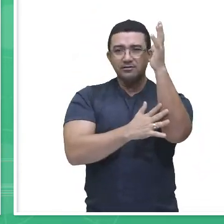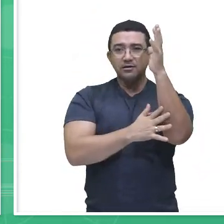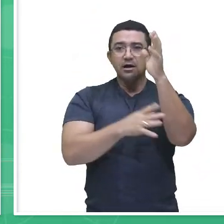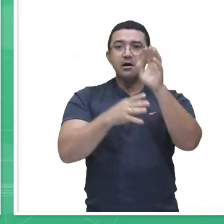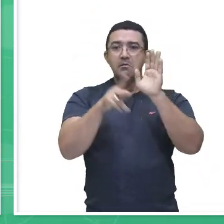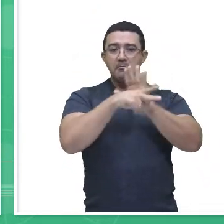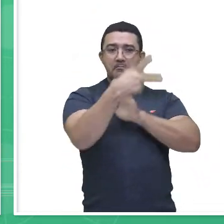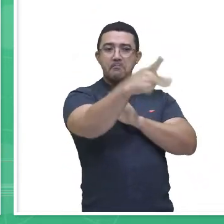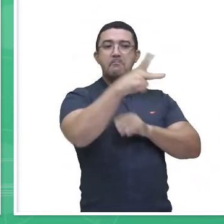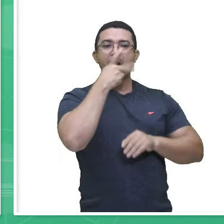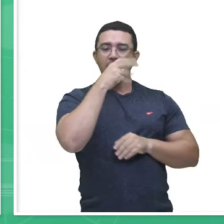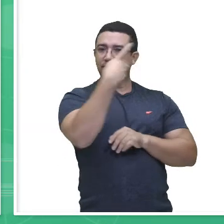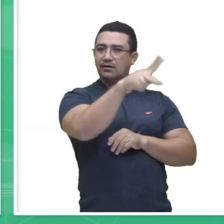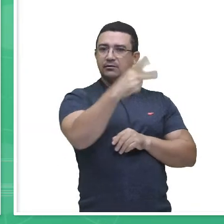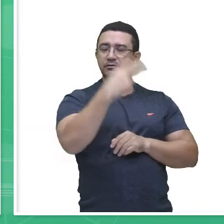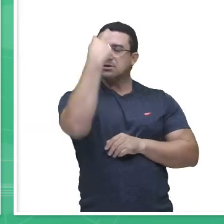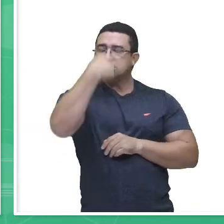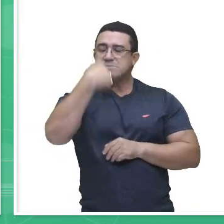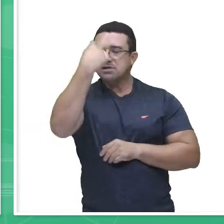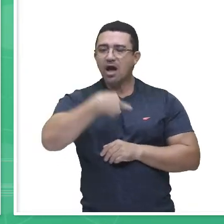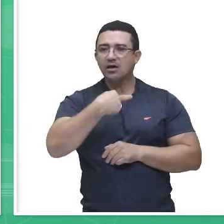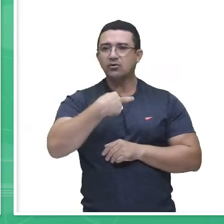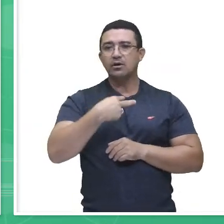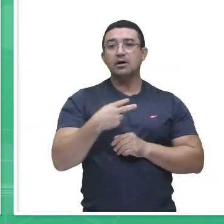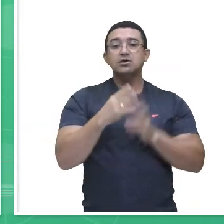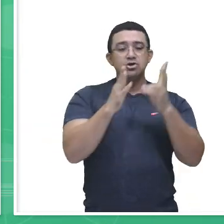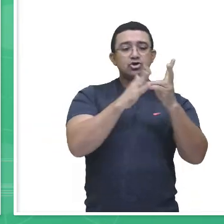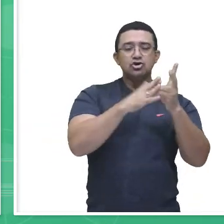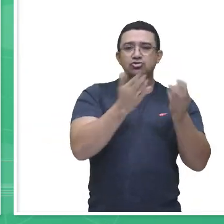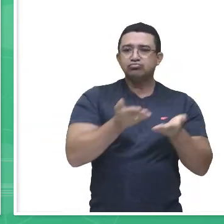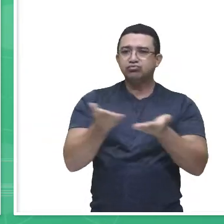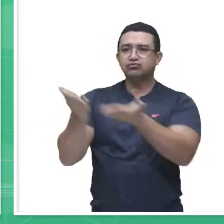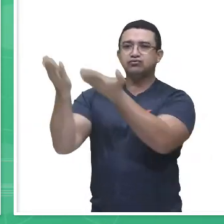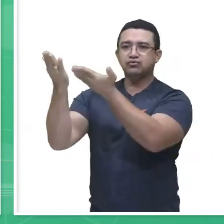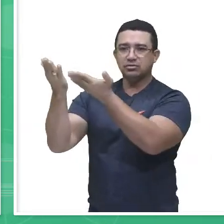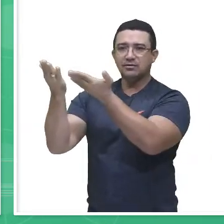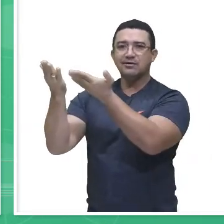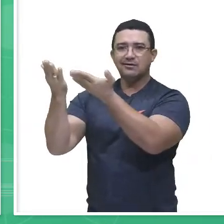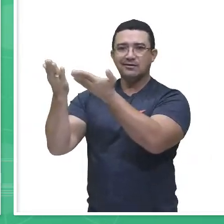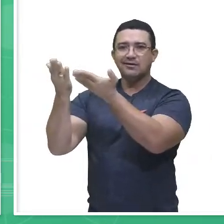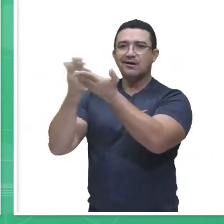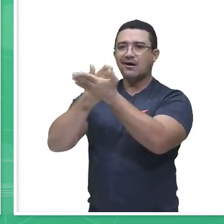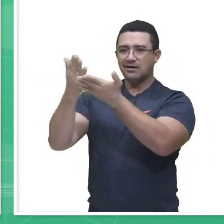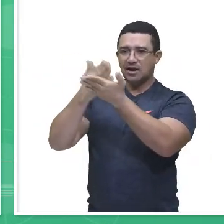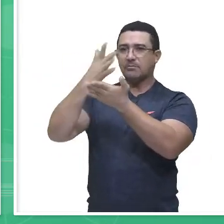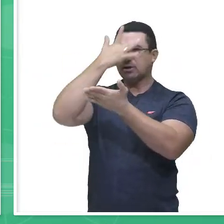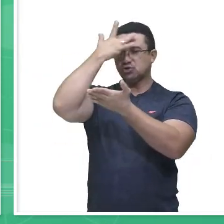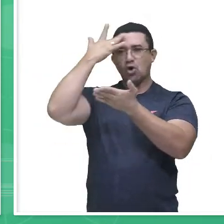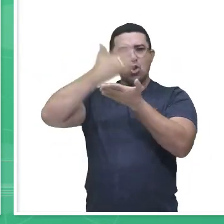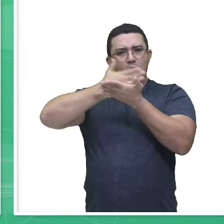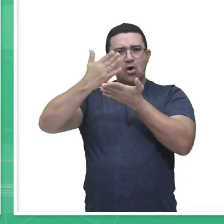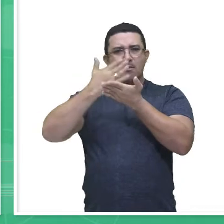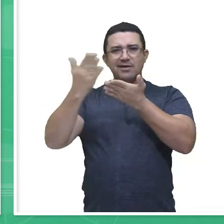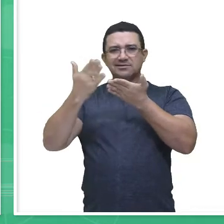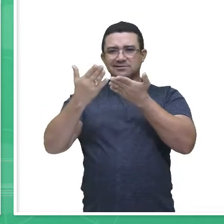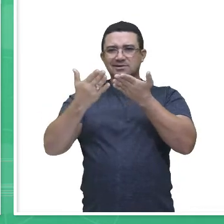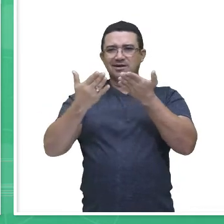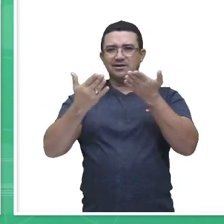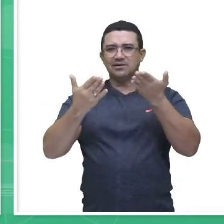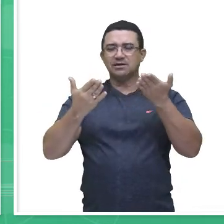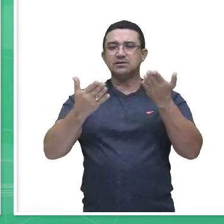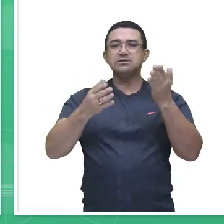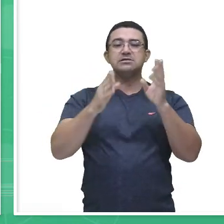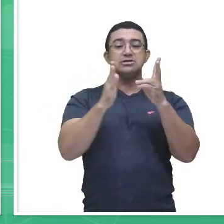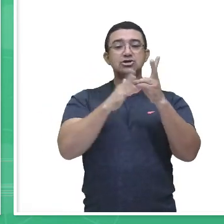ficou sozinho. Ele foi levado e nós vamos ter exatamente a ideia do ritual, do canibalismo entre o